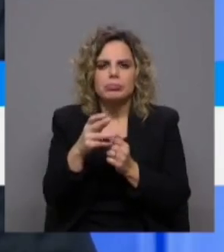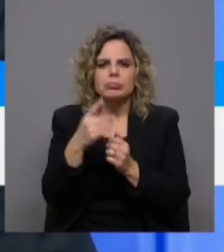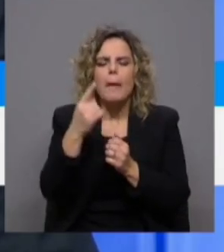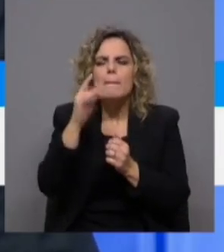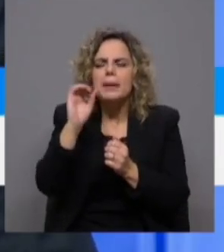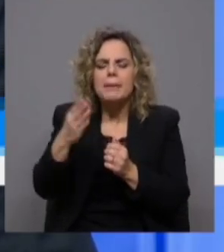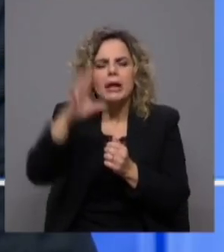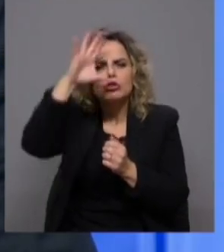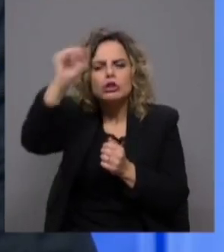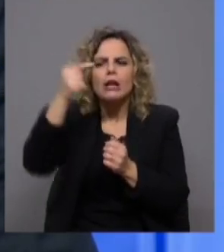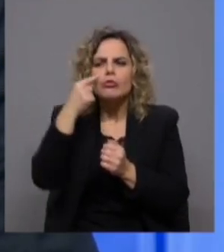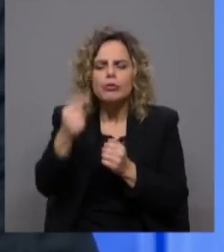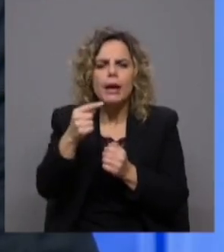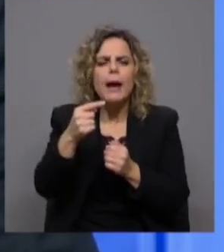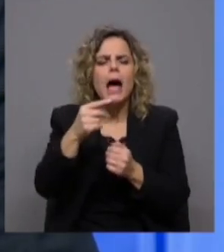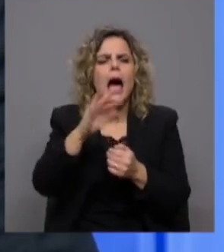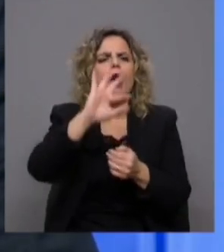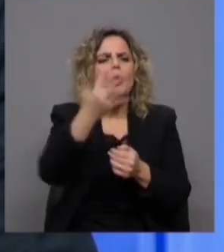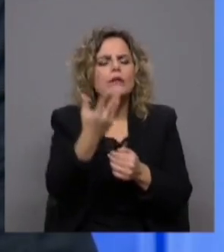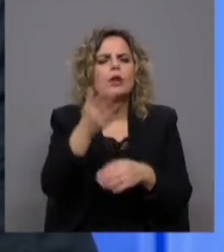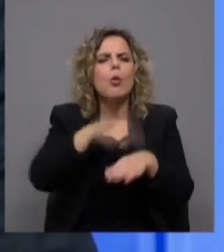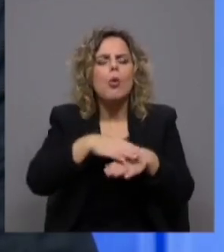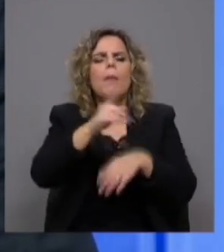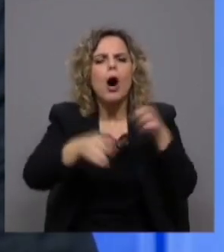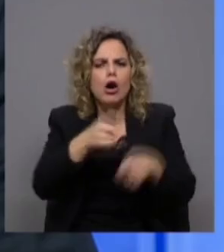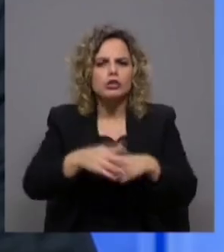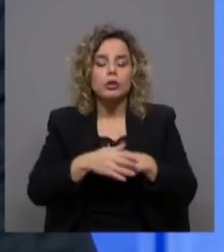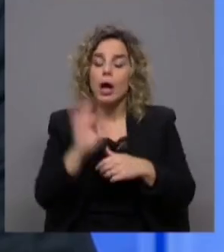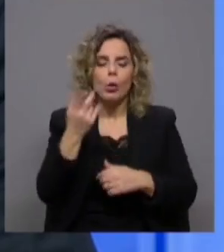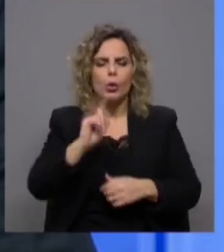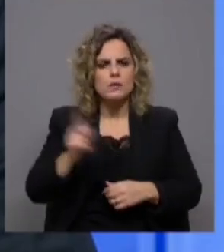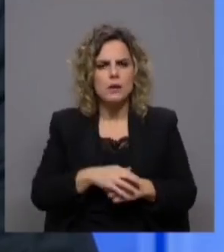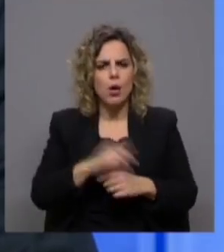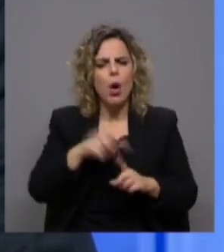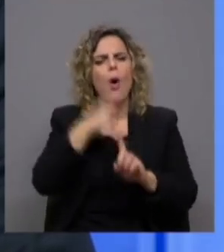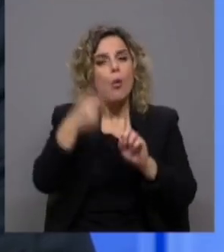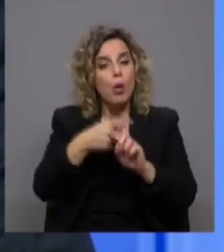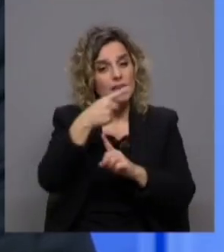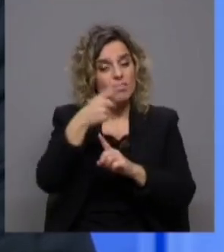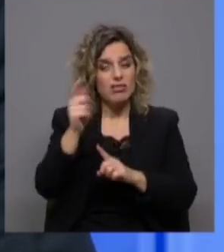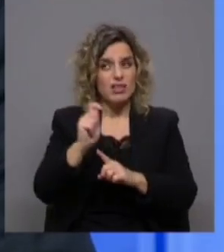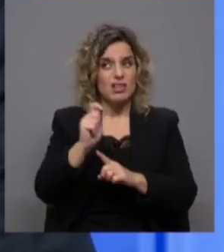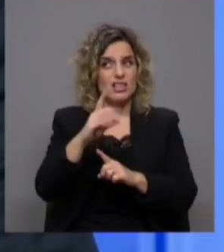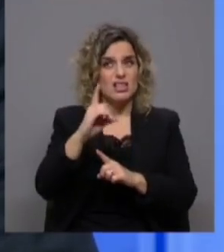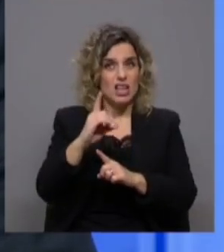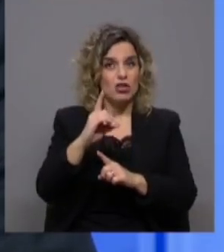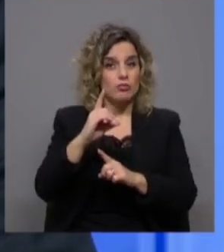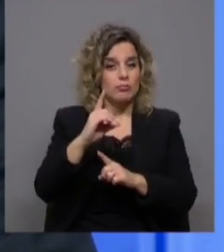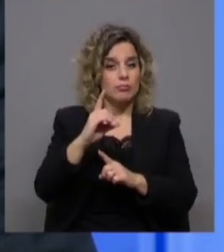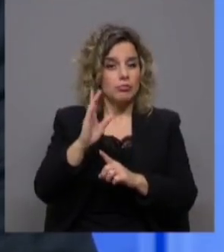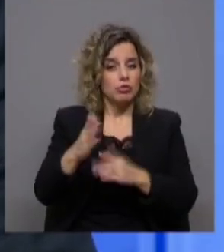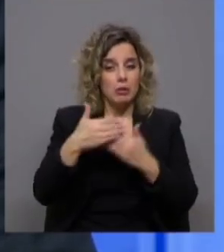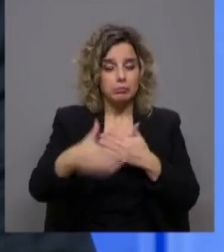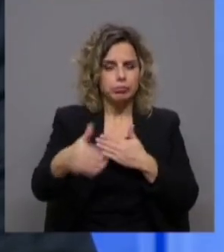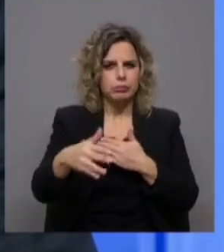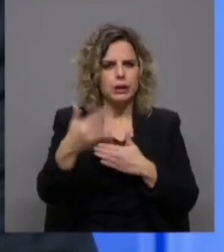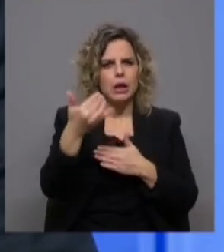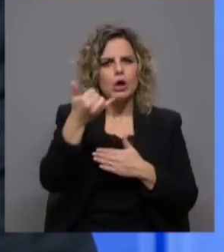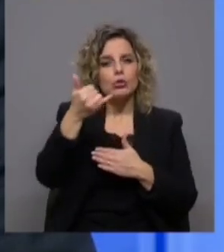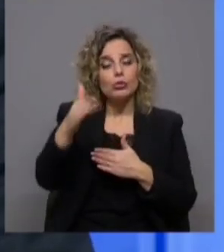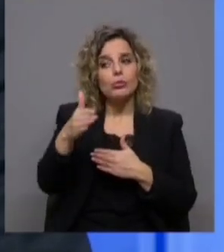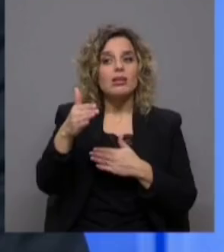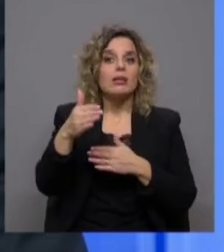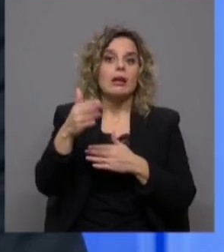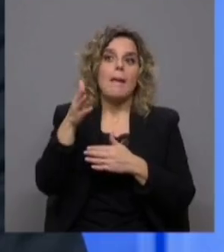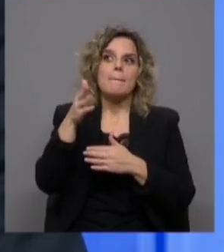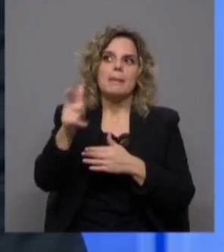colocou e não foi isso que aconteceu e pronto estamos um ano e meio depois da entrada dos primeiros mil duzentos milhões de anos na tá